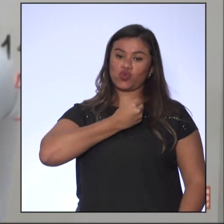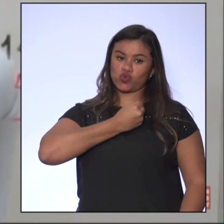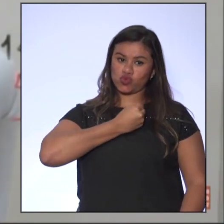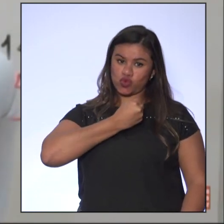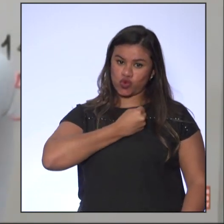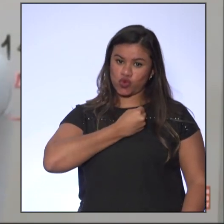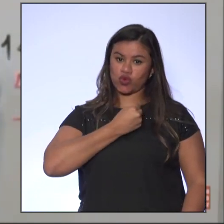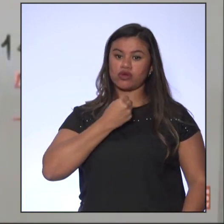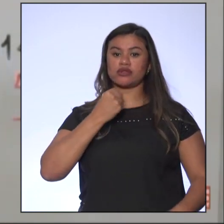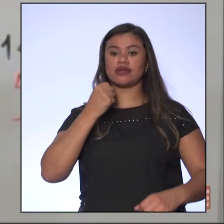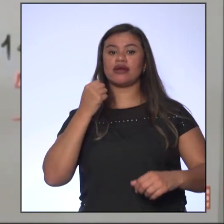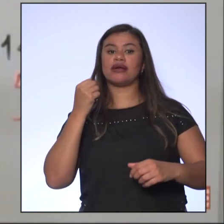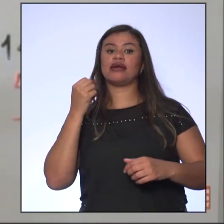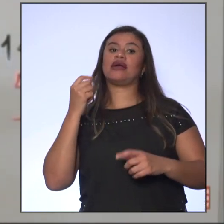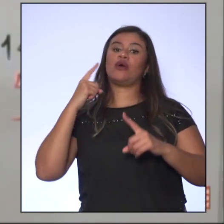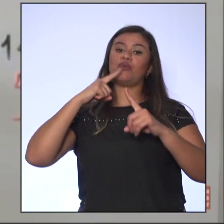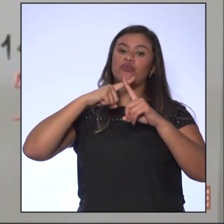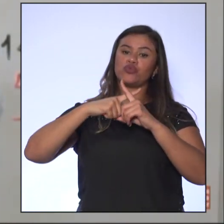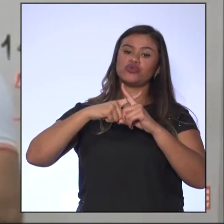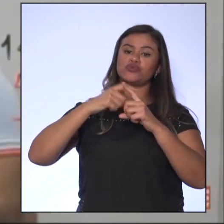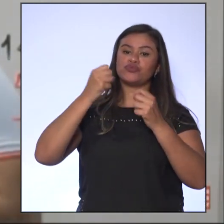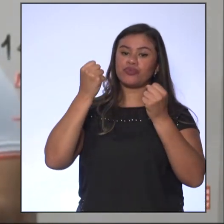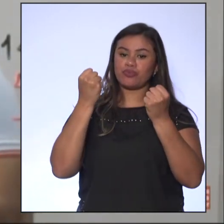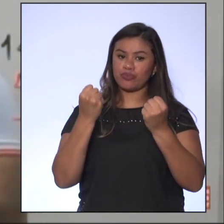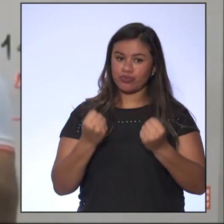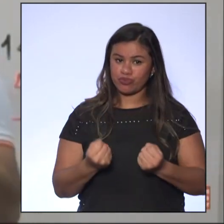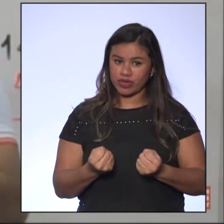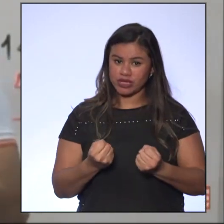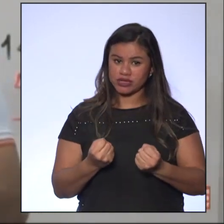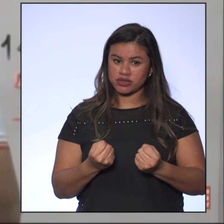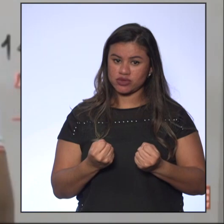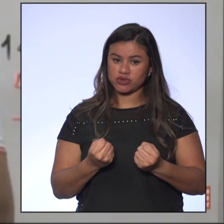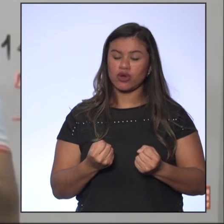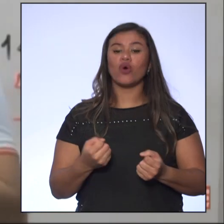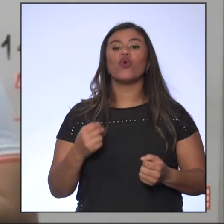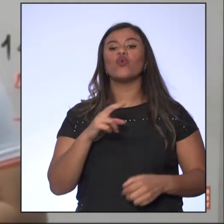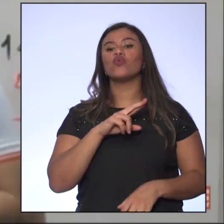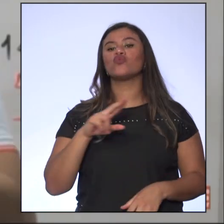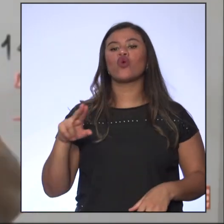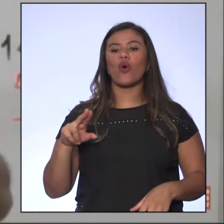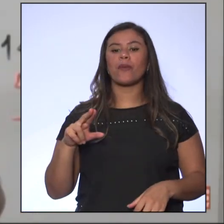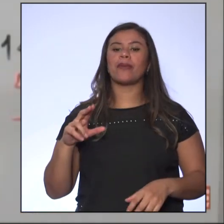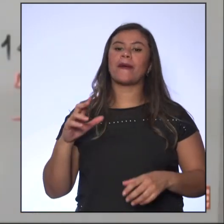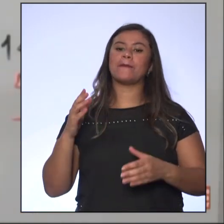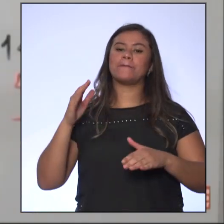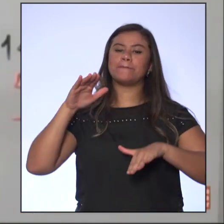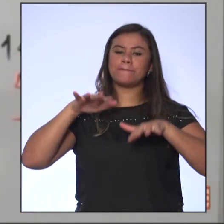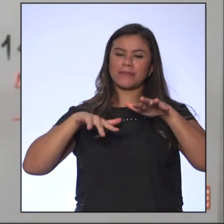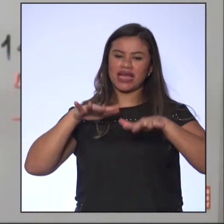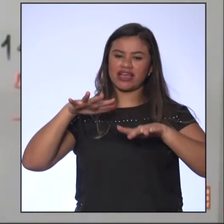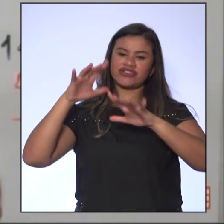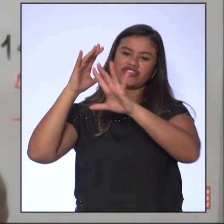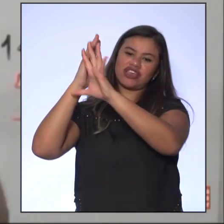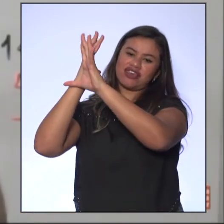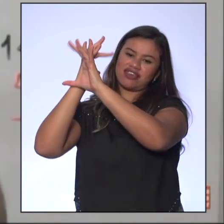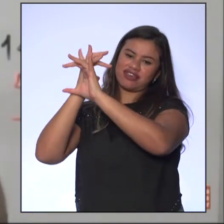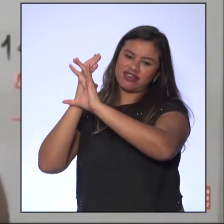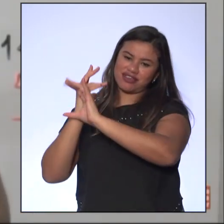os valores e divide pela soma desses pesos. Qual o nome disso? Média